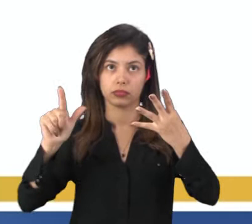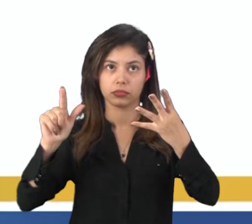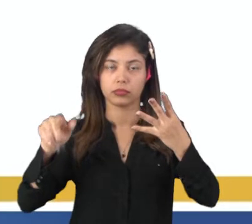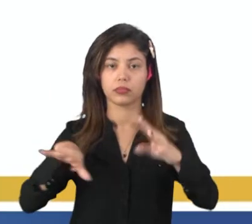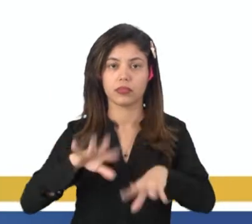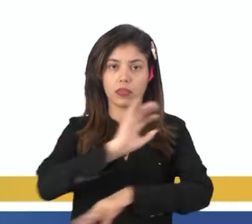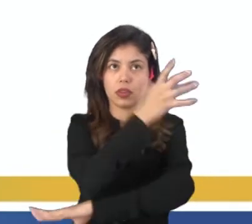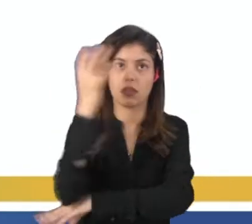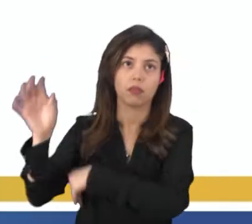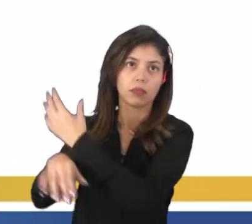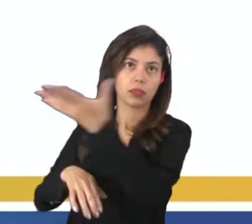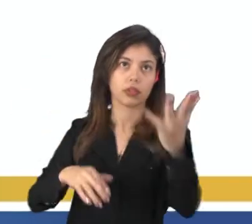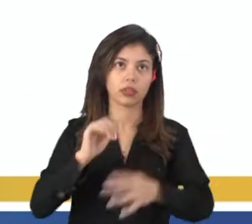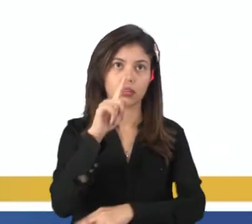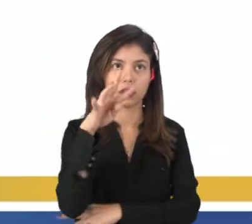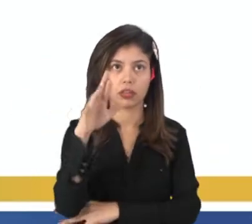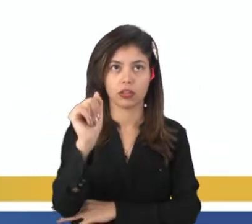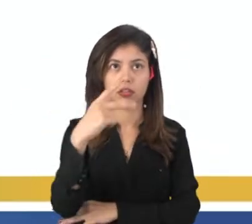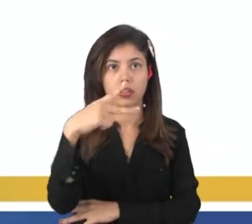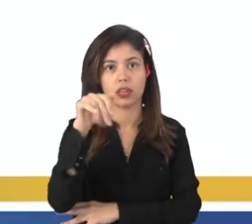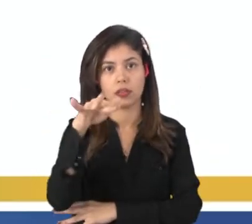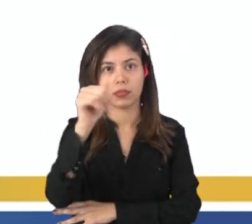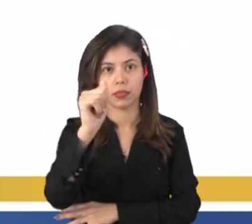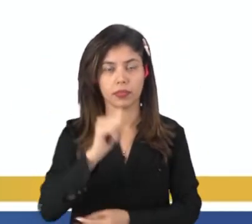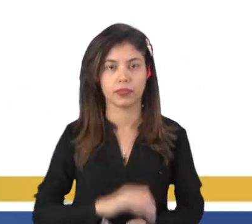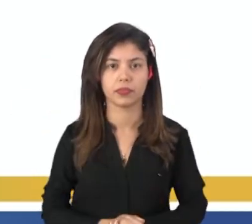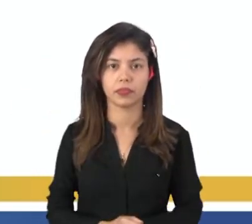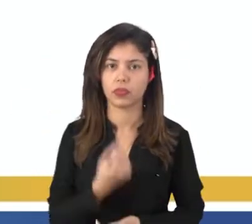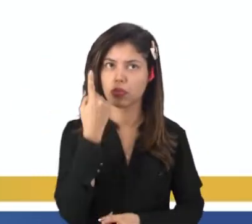e Pampa, tá bom? Nós vamos comentar a partir de agora,